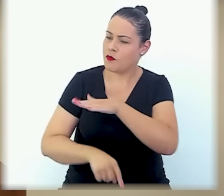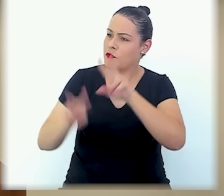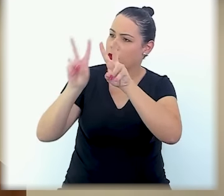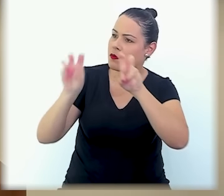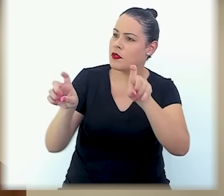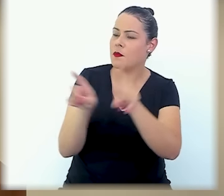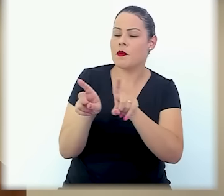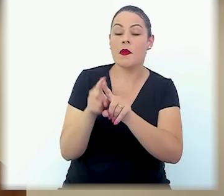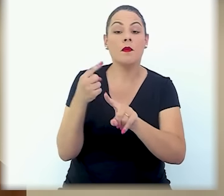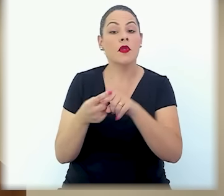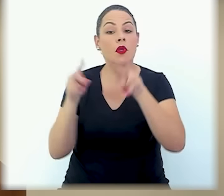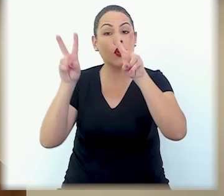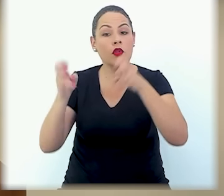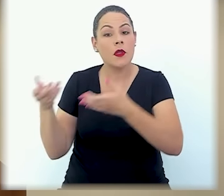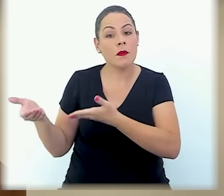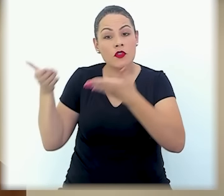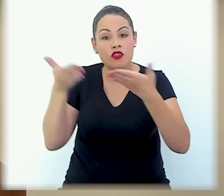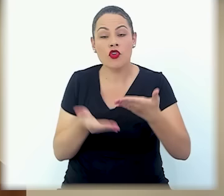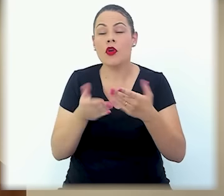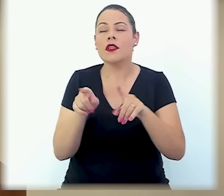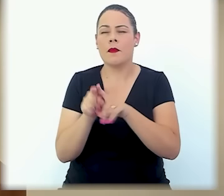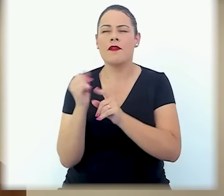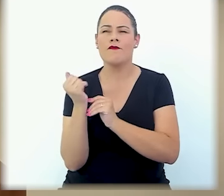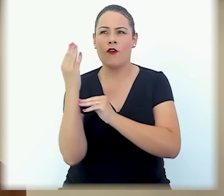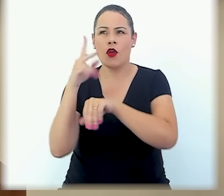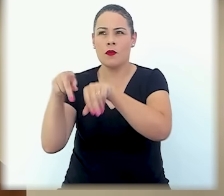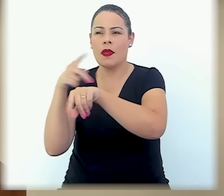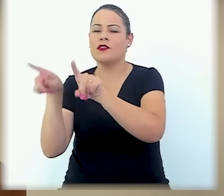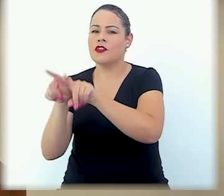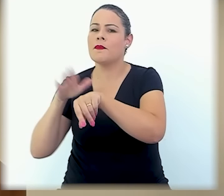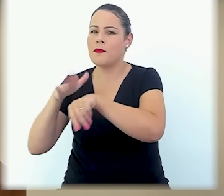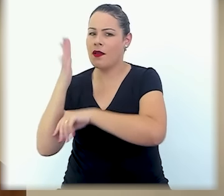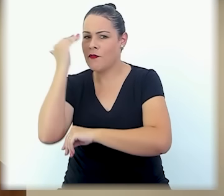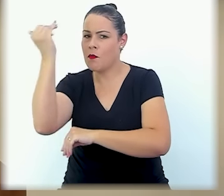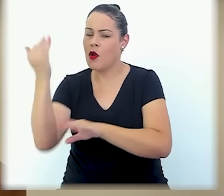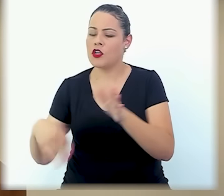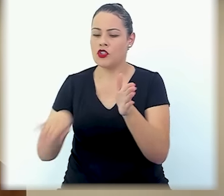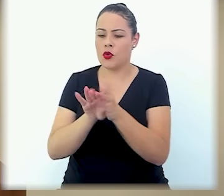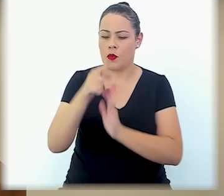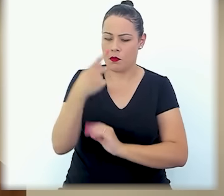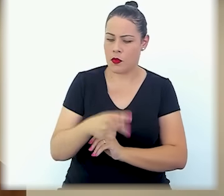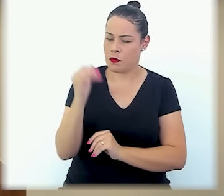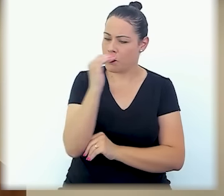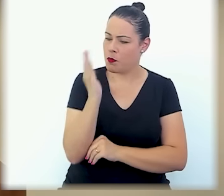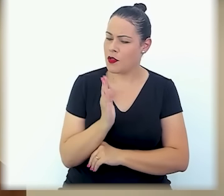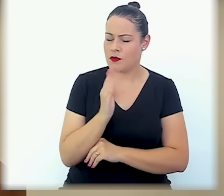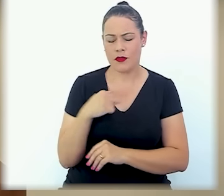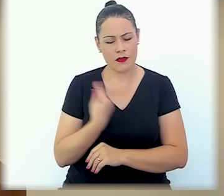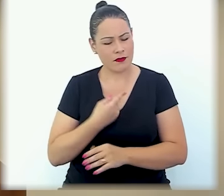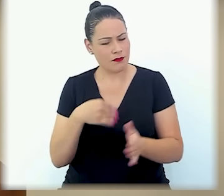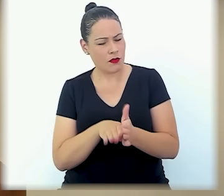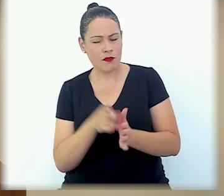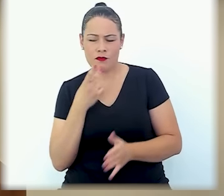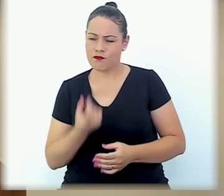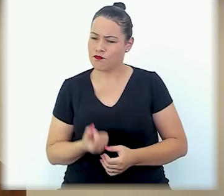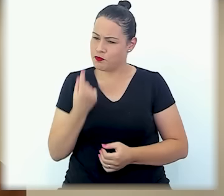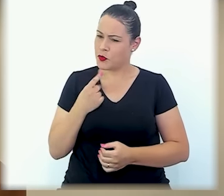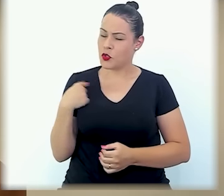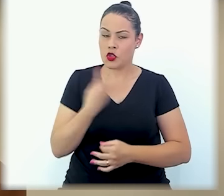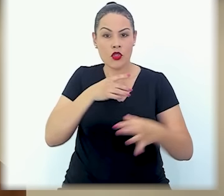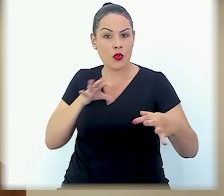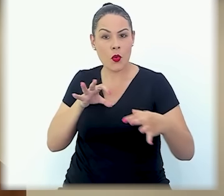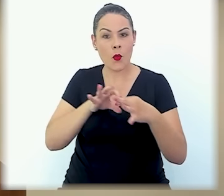um tema, até que é um tema que ele vem de fora do país, né, quando a gente começou a aprofundar, falou, putz, nós estamos totalmente, somos o